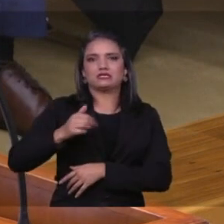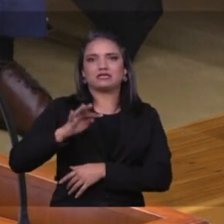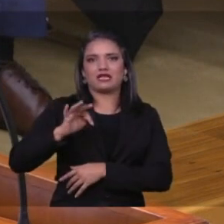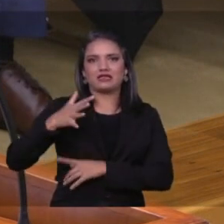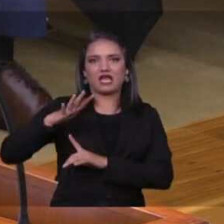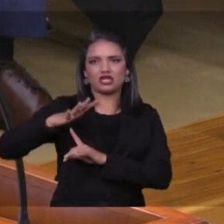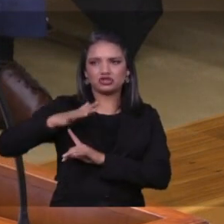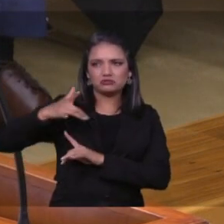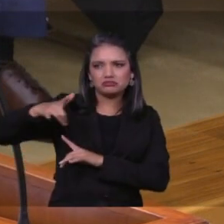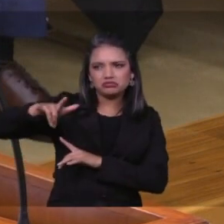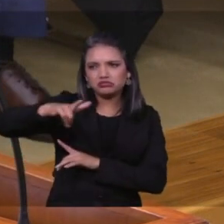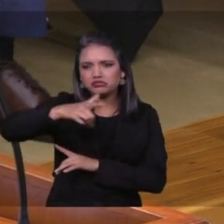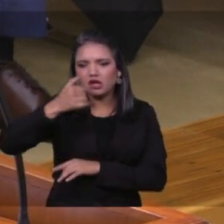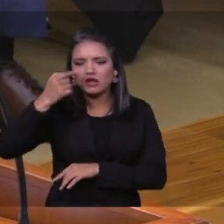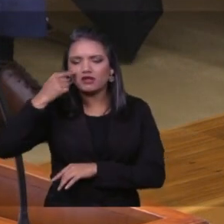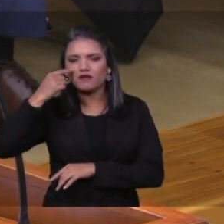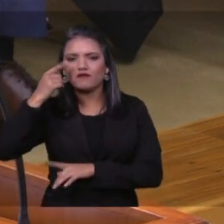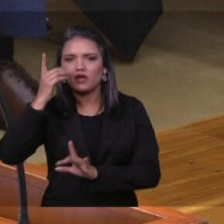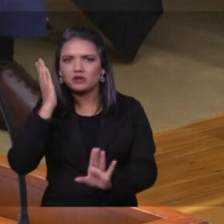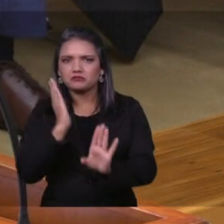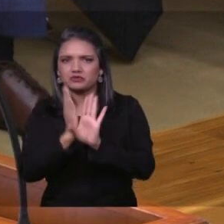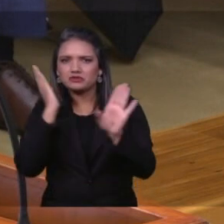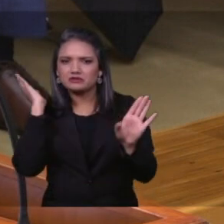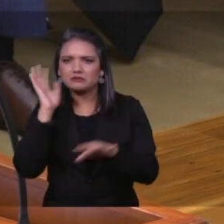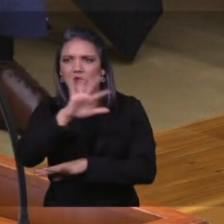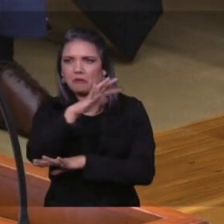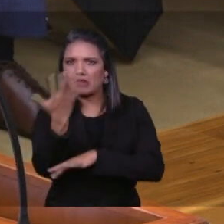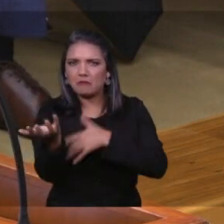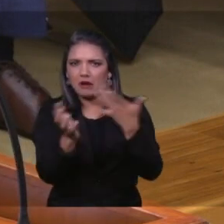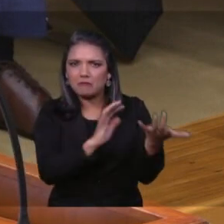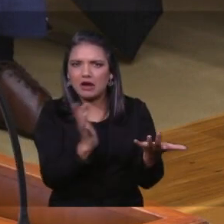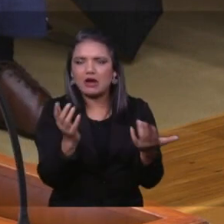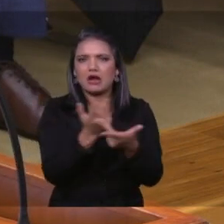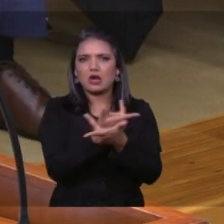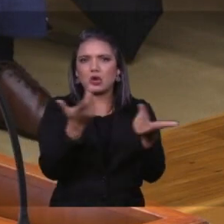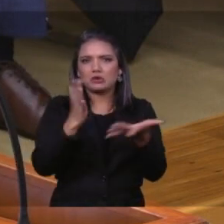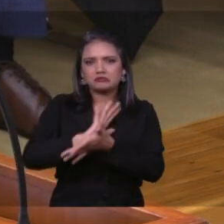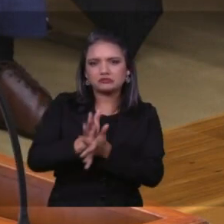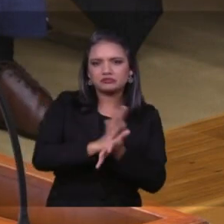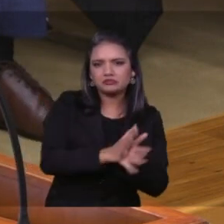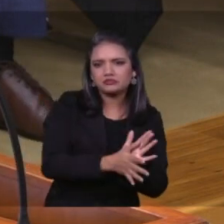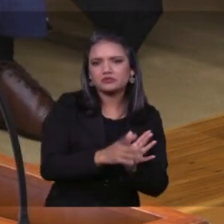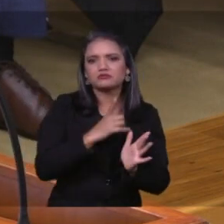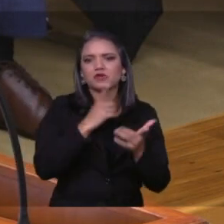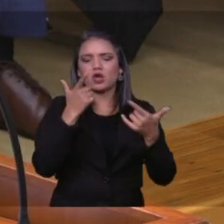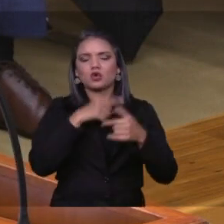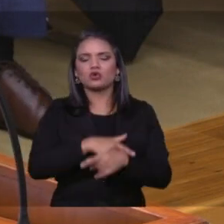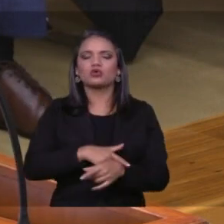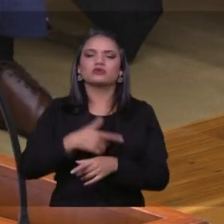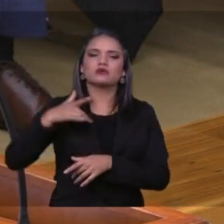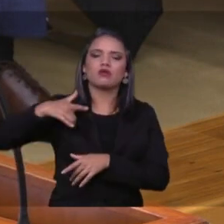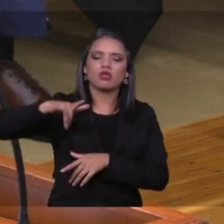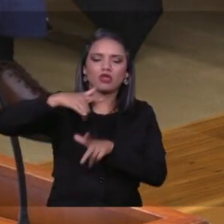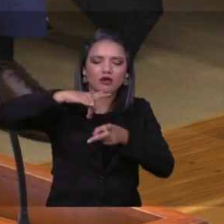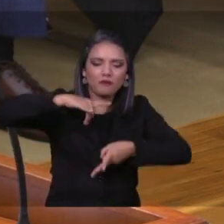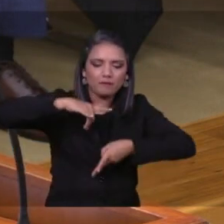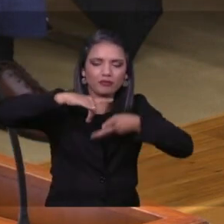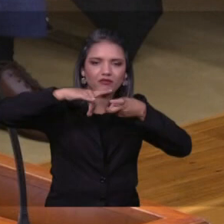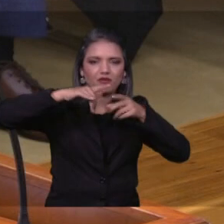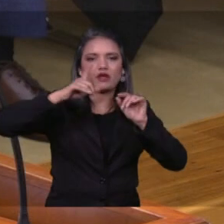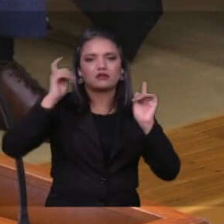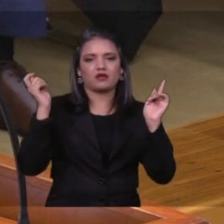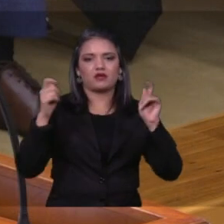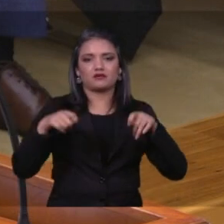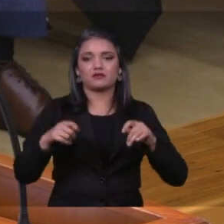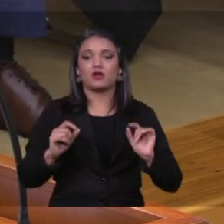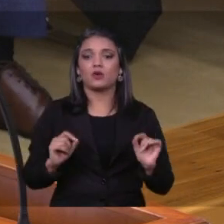que detecta desmatamentos por corte raso e degradação progressiva, a exemplo dos incêndios que destroem por completo a estrutura